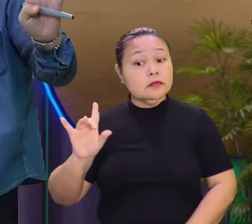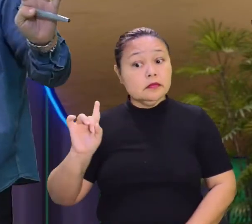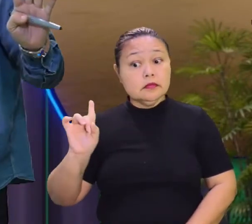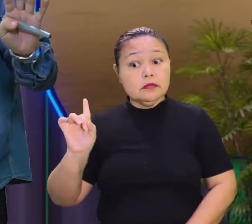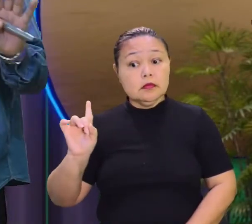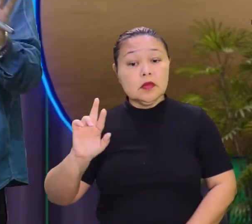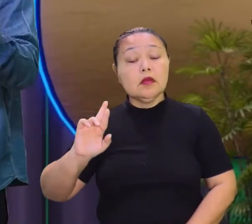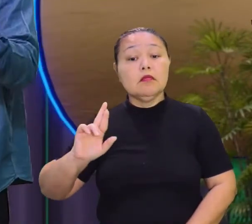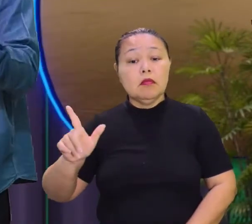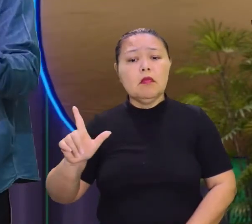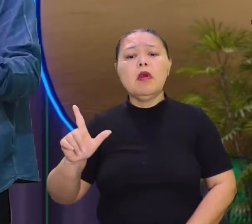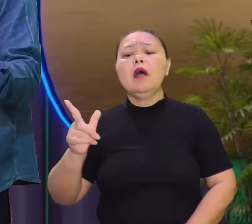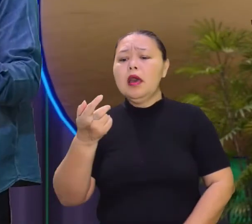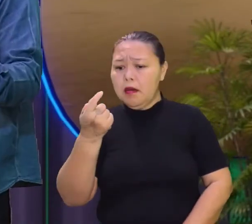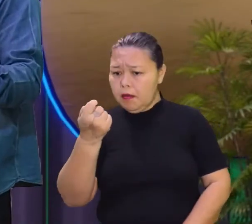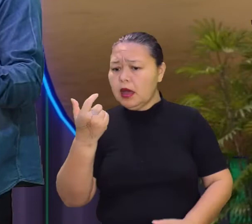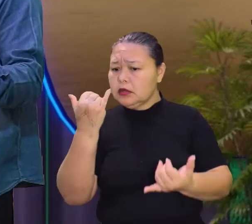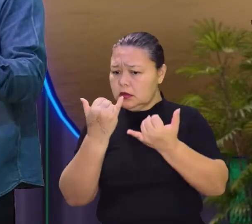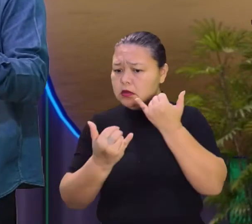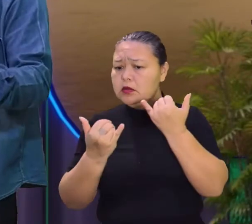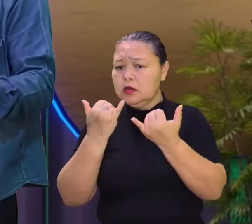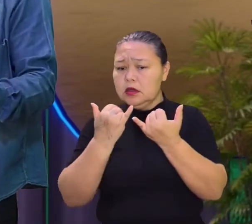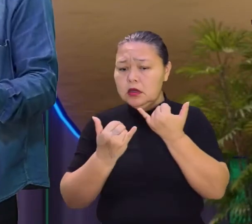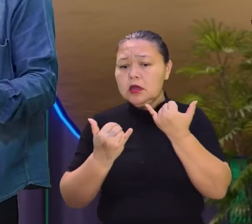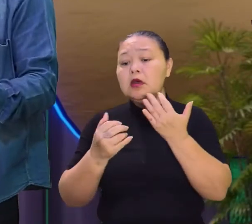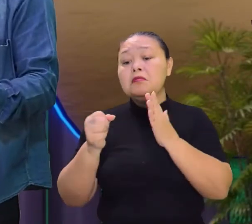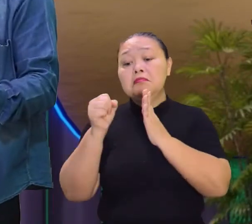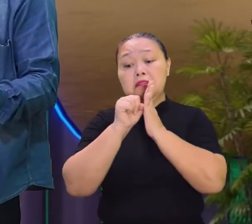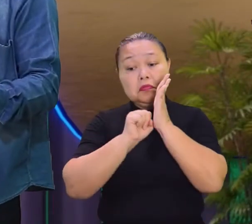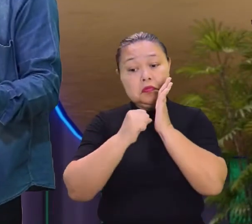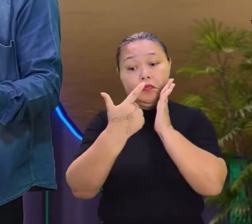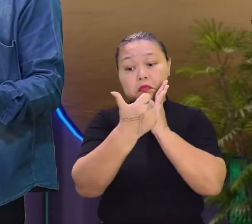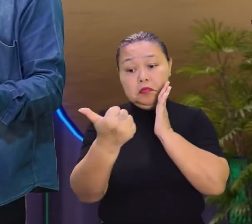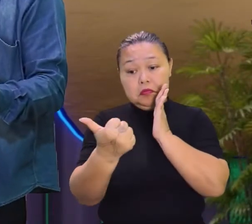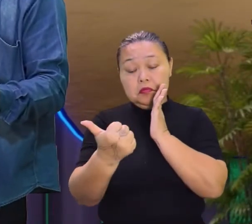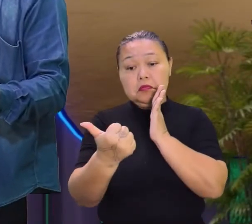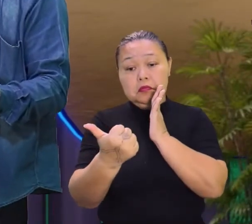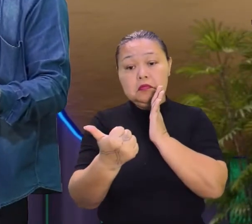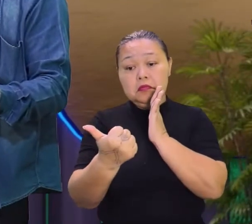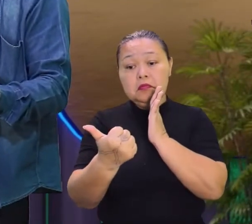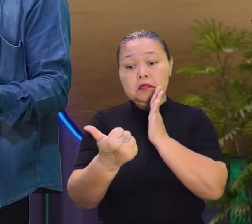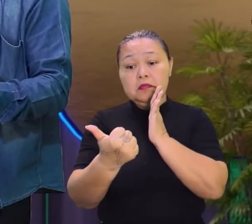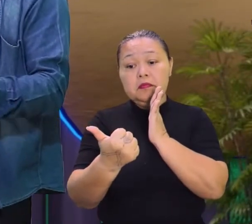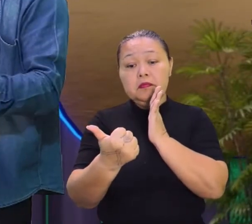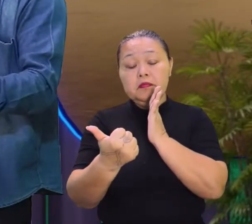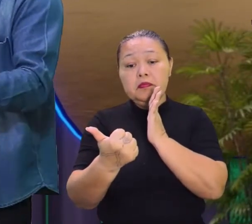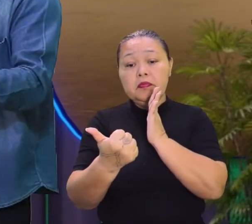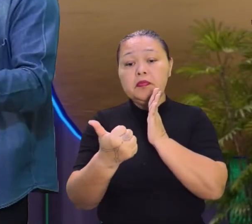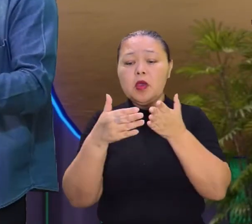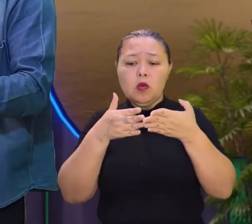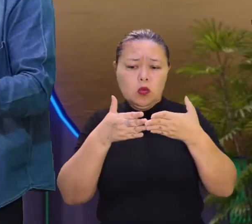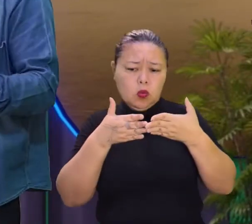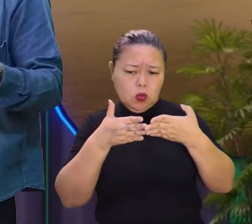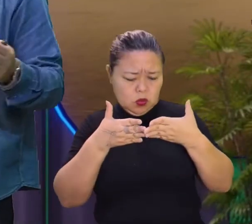forma que era, mas é um pouco parecido. Exato. Em pleno século XXI. Muito bem. É isso? aqueles navios chegando na